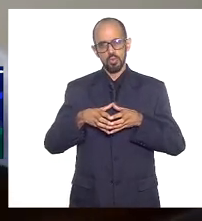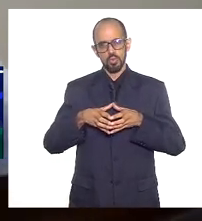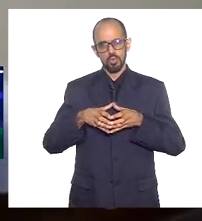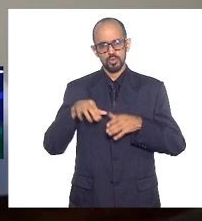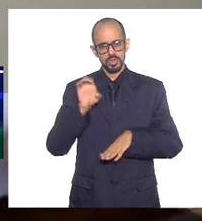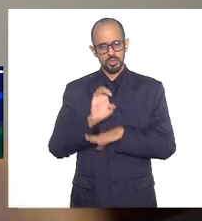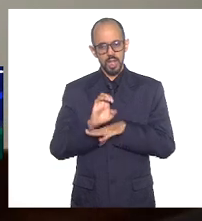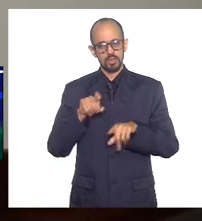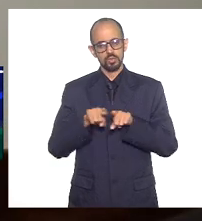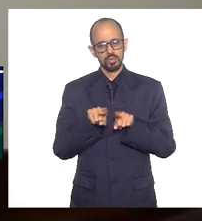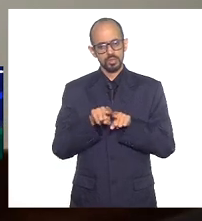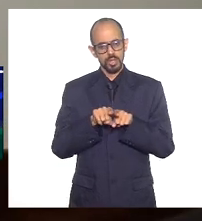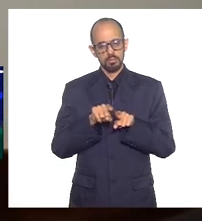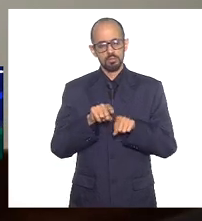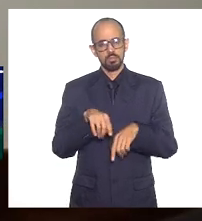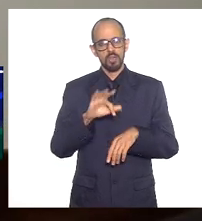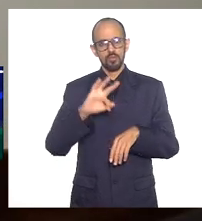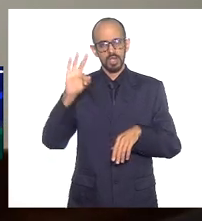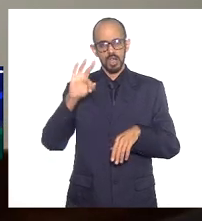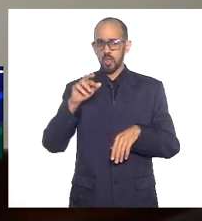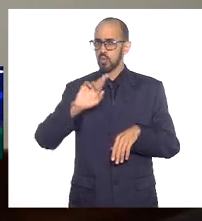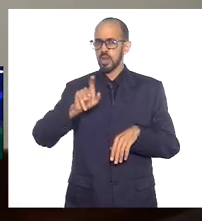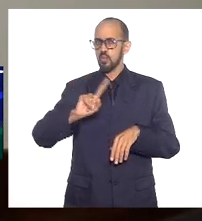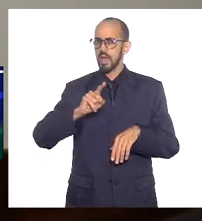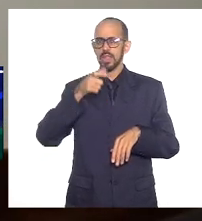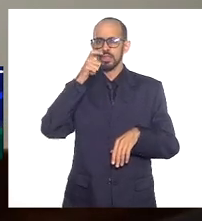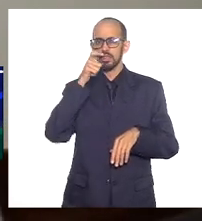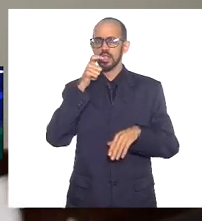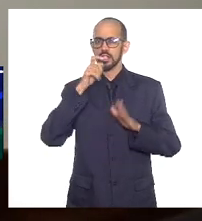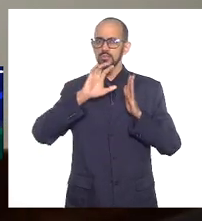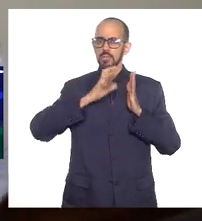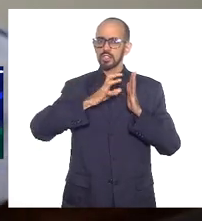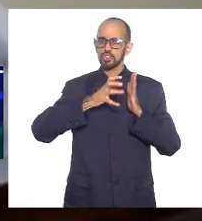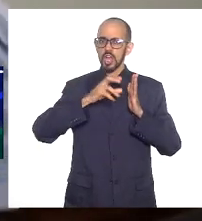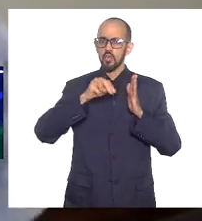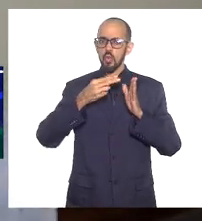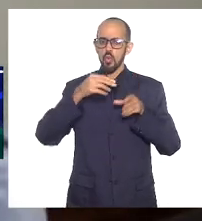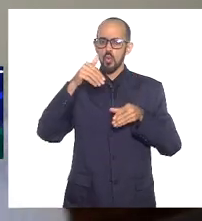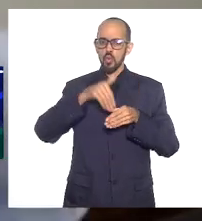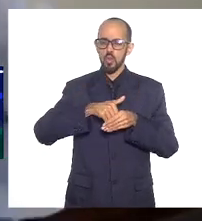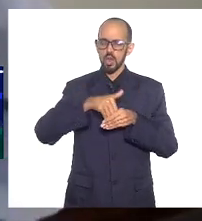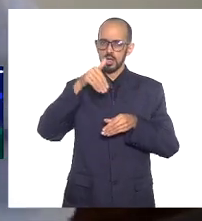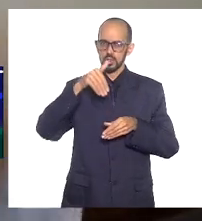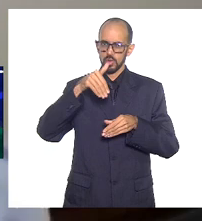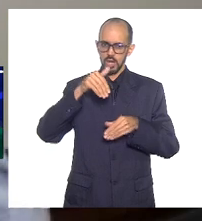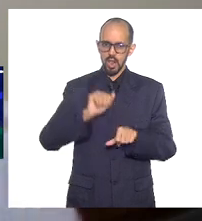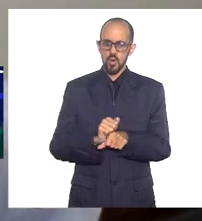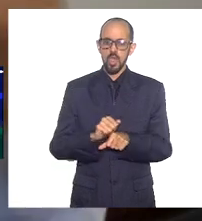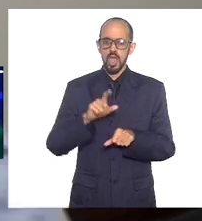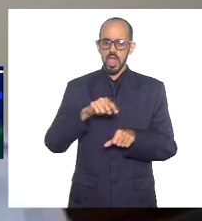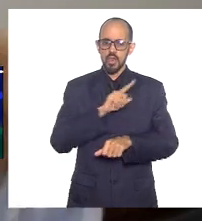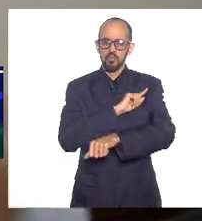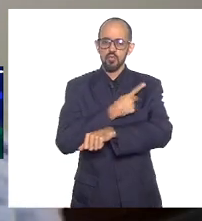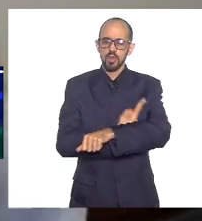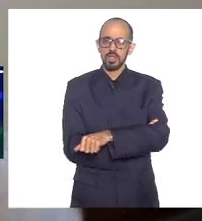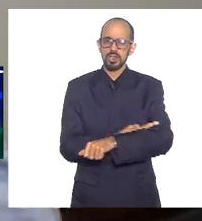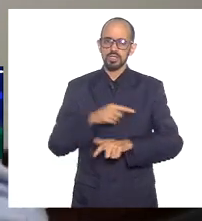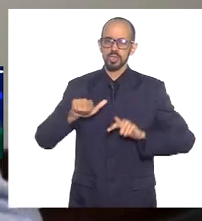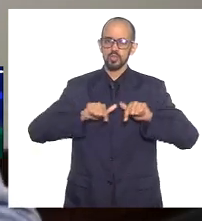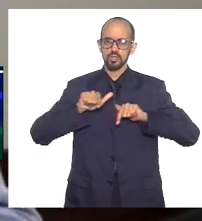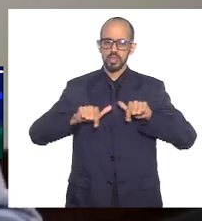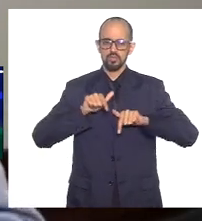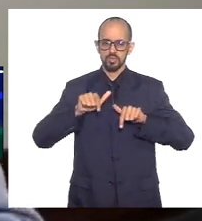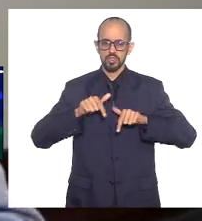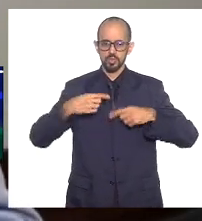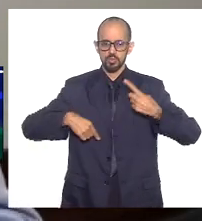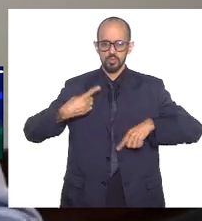suprapartidária o interesse aqui não é disputa partidária nem eleitoral o interesse é fortalecer o serviço público no Brasil e em especial